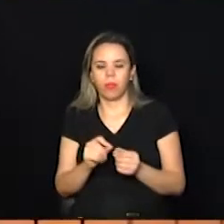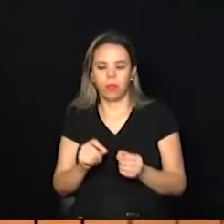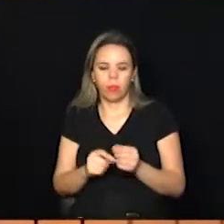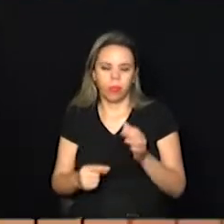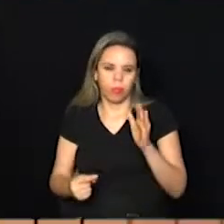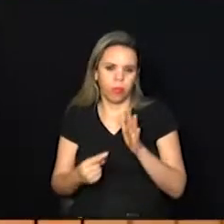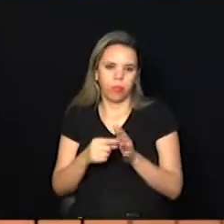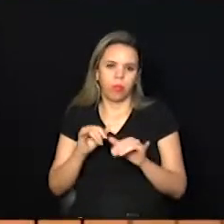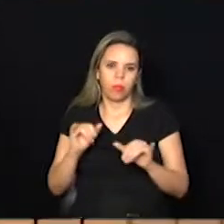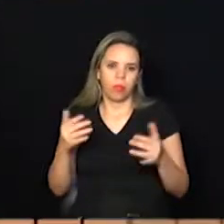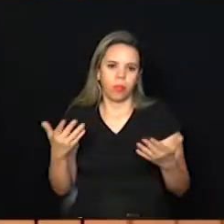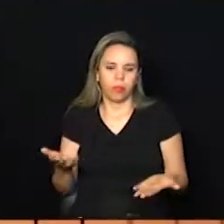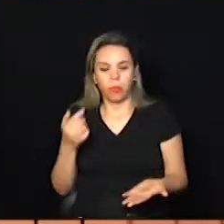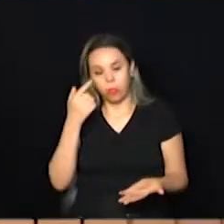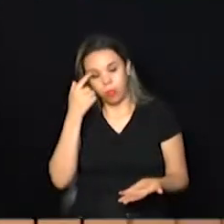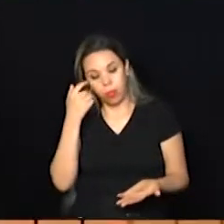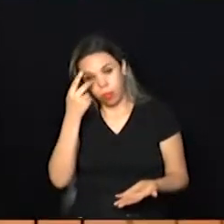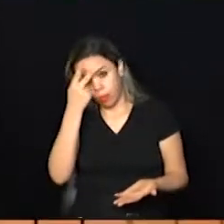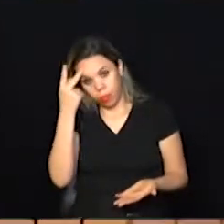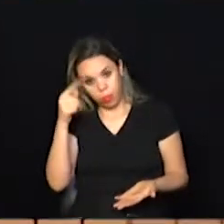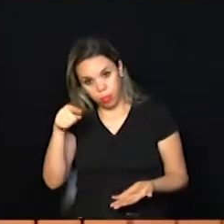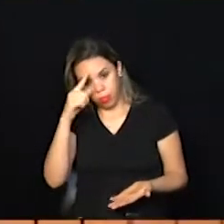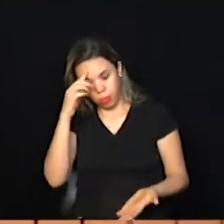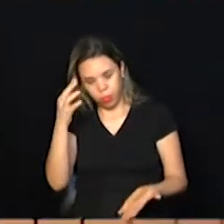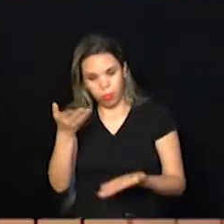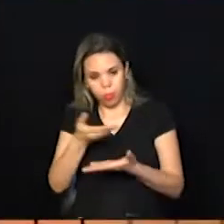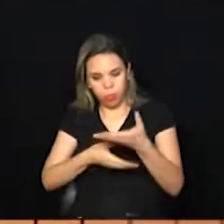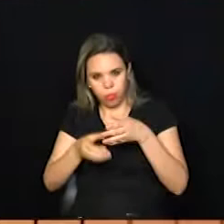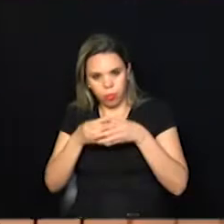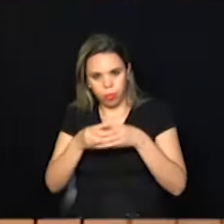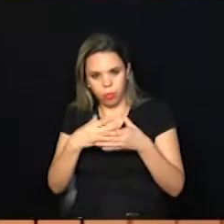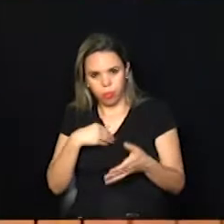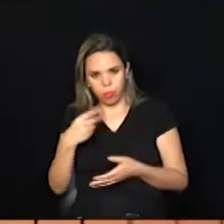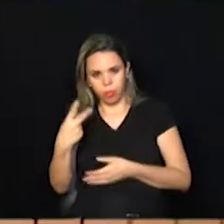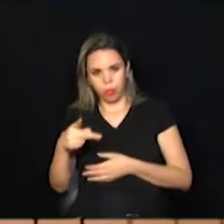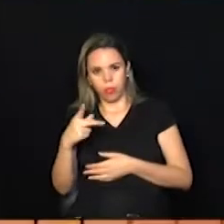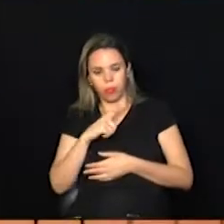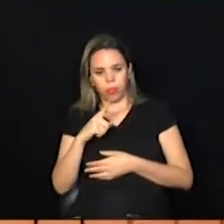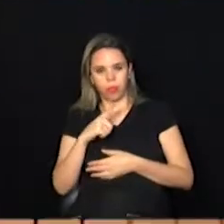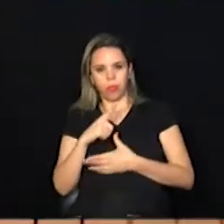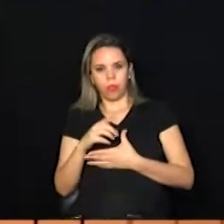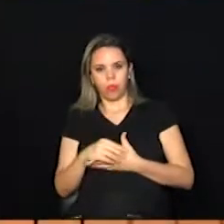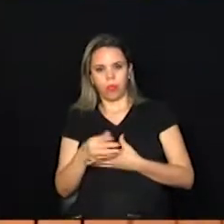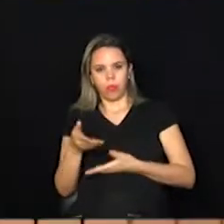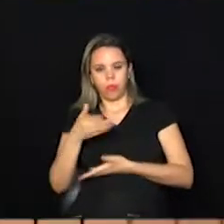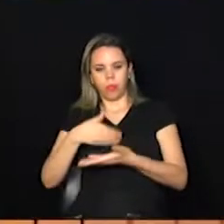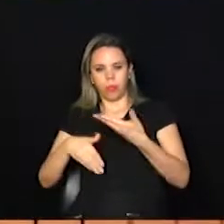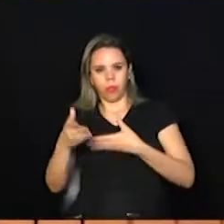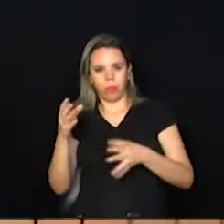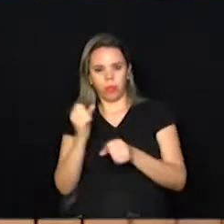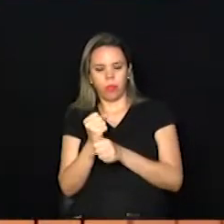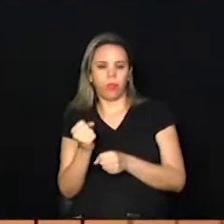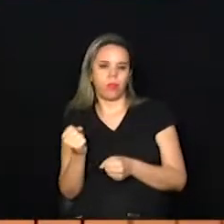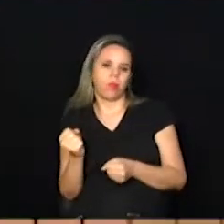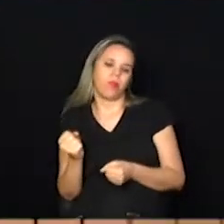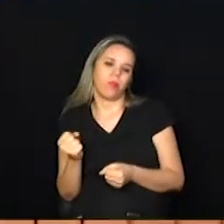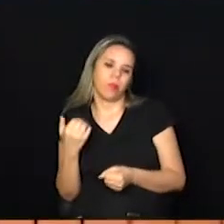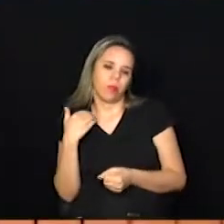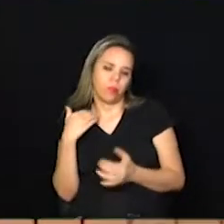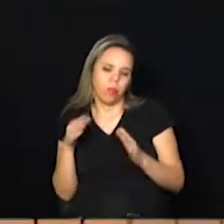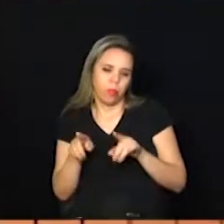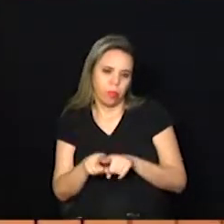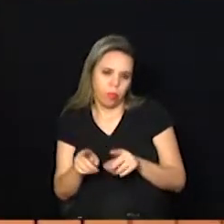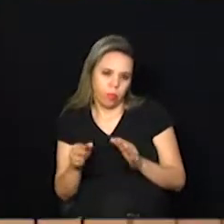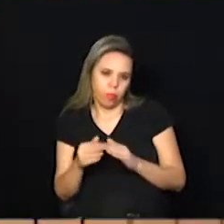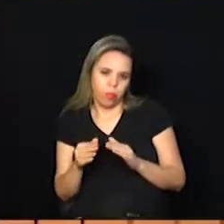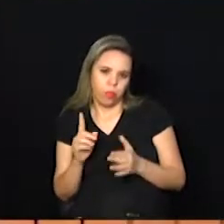denúncia com alguém que você convive, que você tem filhos, que você divide conta, que você convive dentro de casa, é